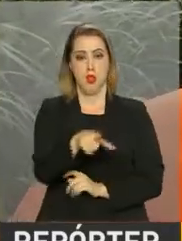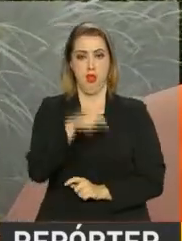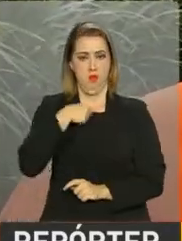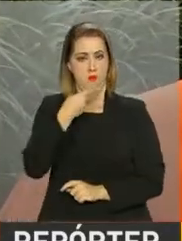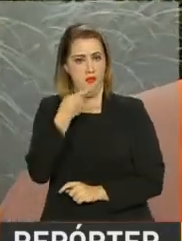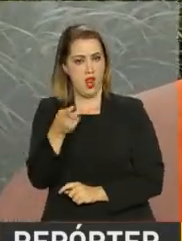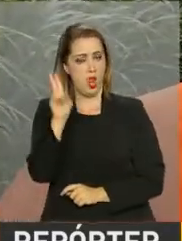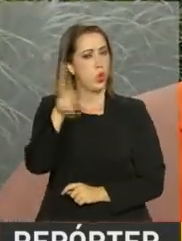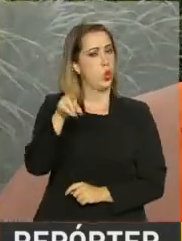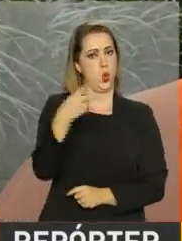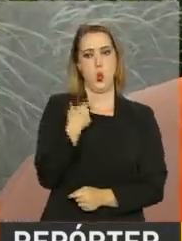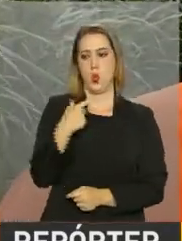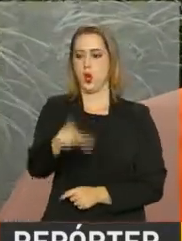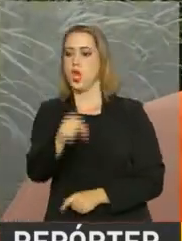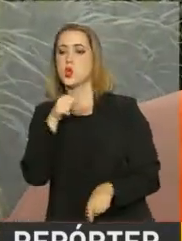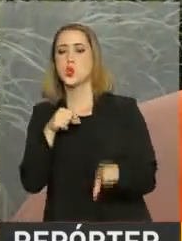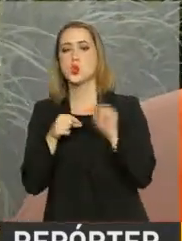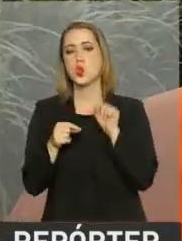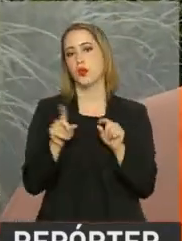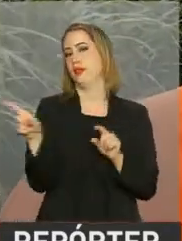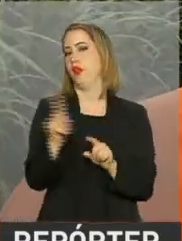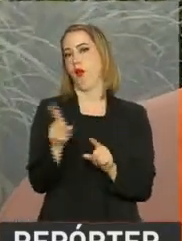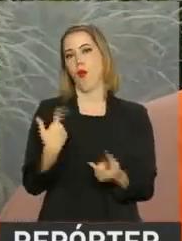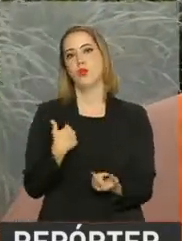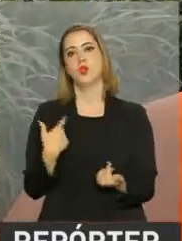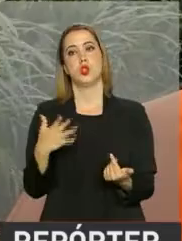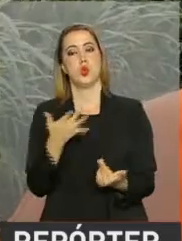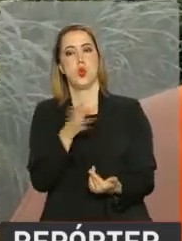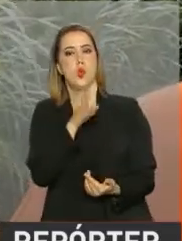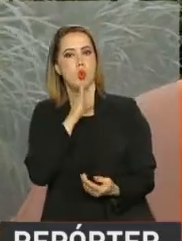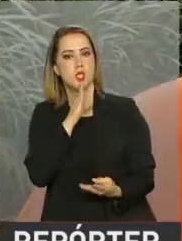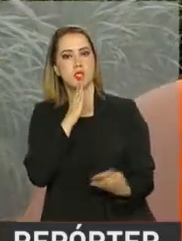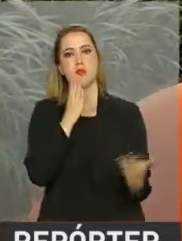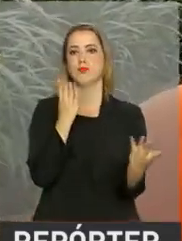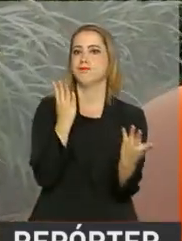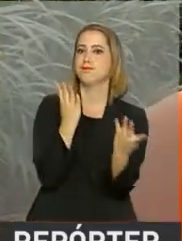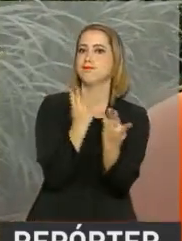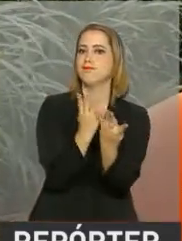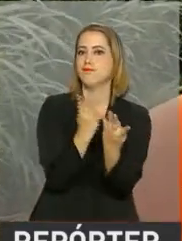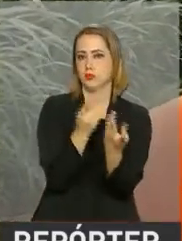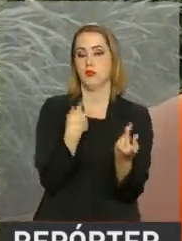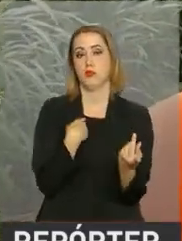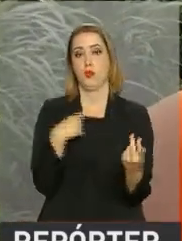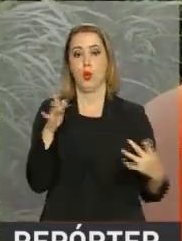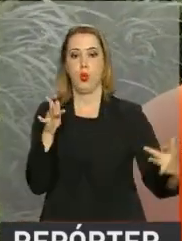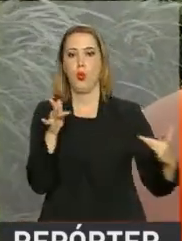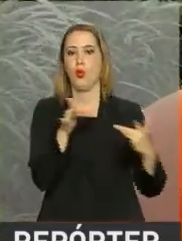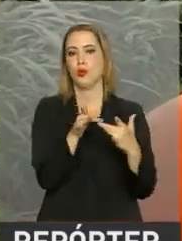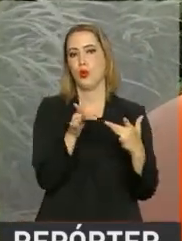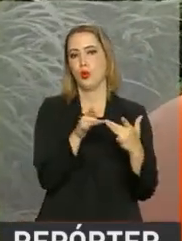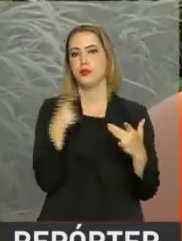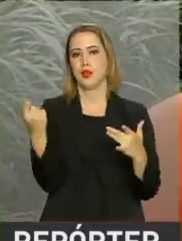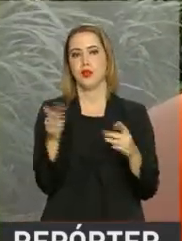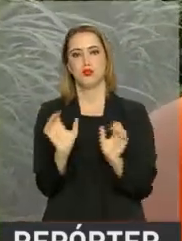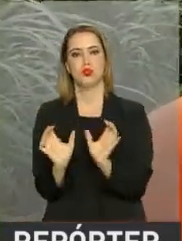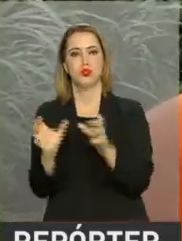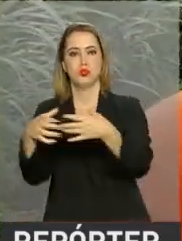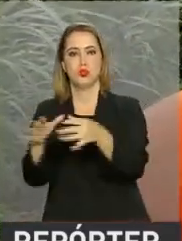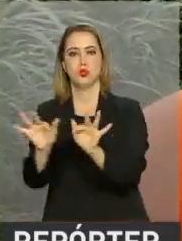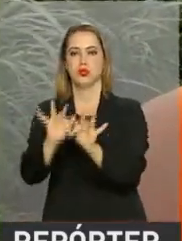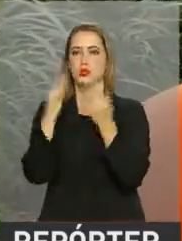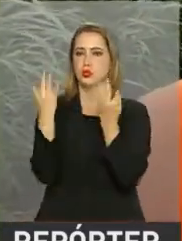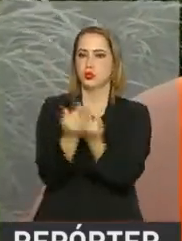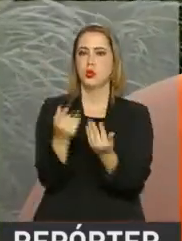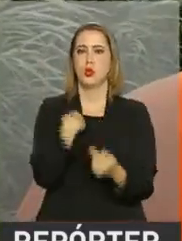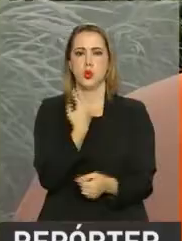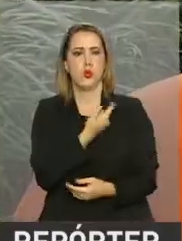planta pimentel que é melhor não nós vamos ter que adequar o conhecimento tem de científicos que nós trazemos a gente buscamos forma instituições